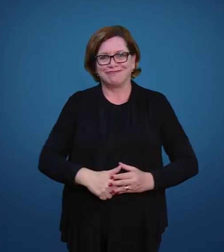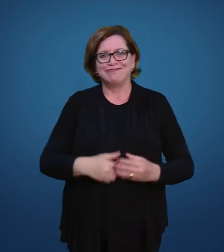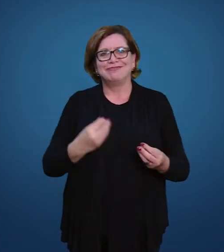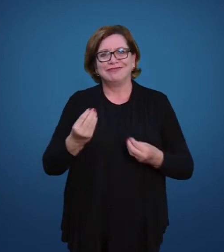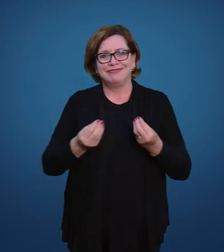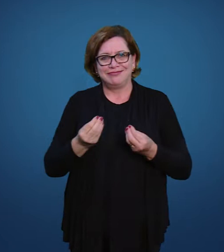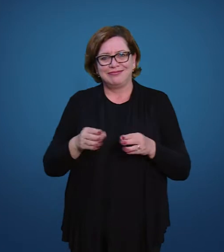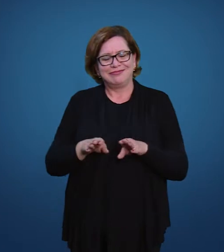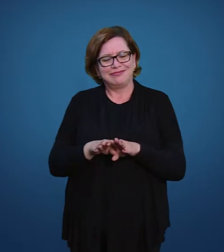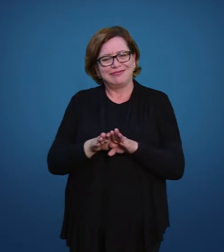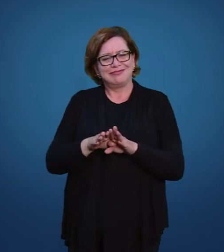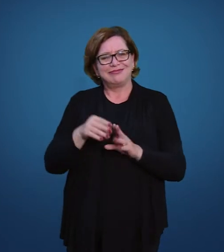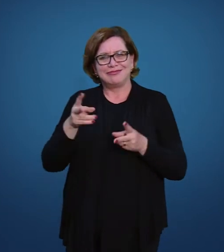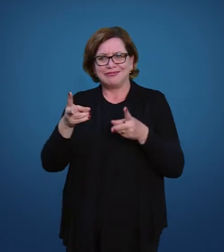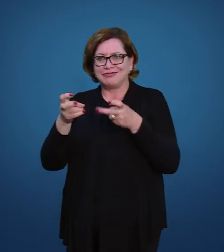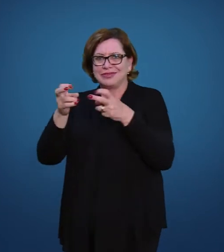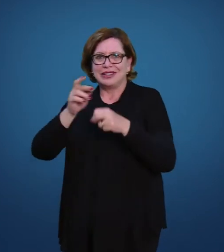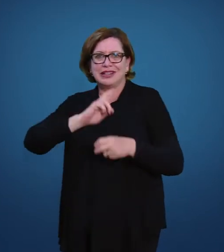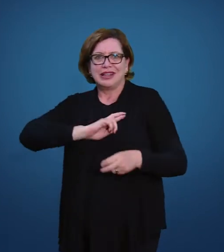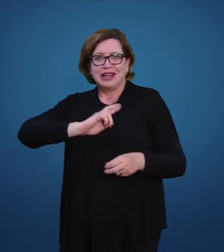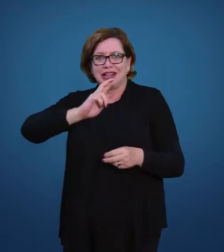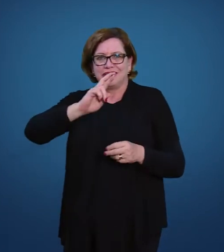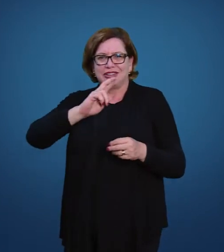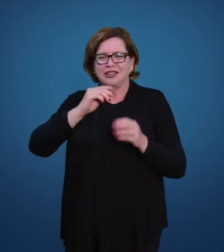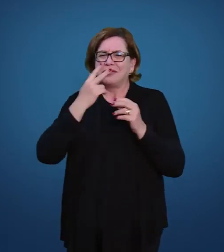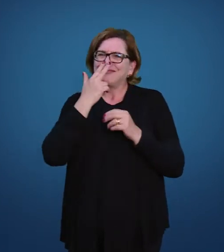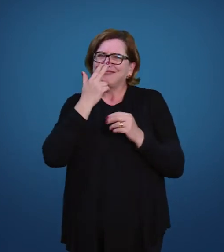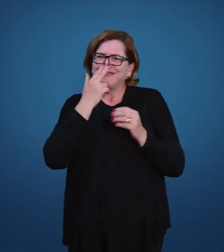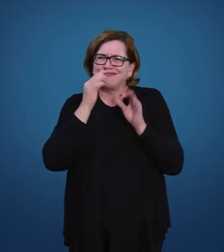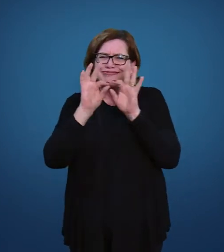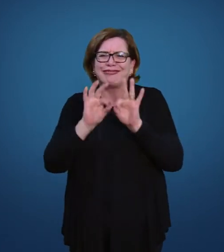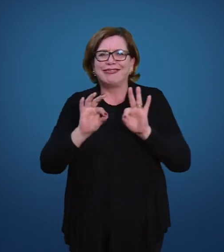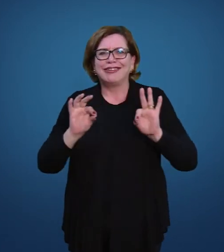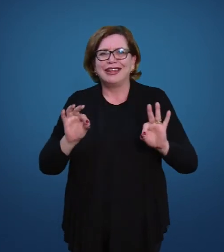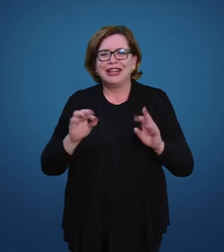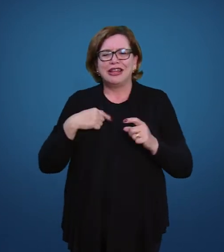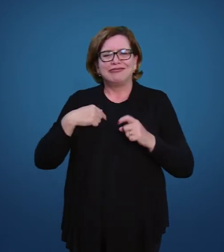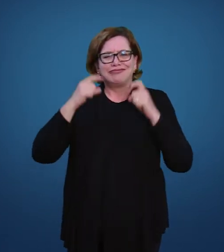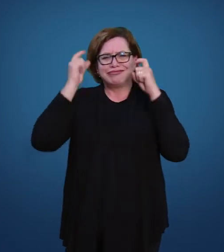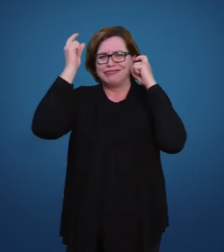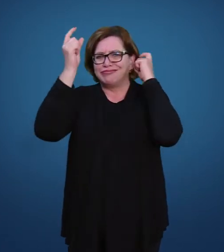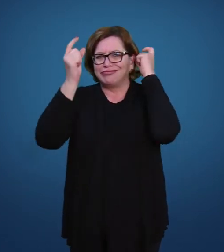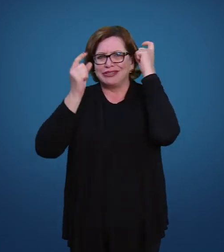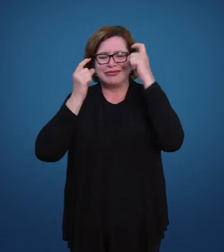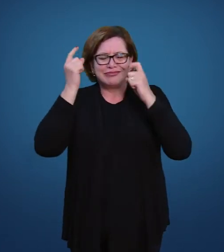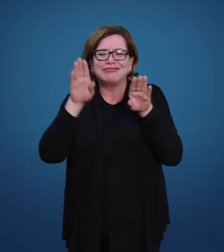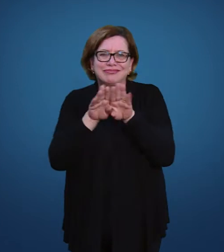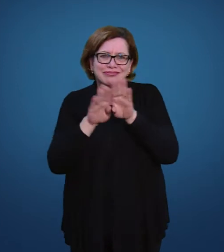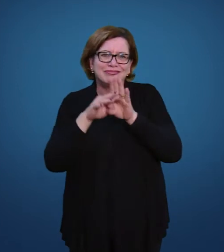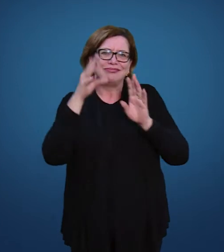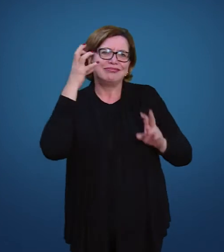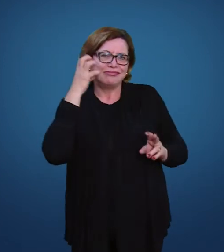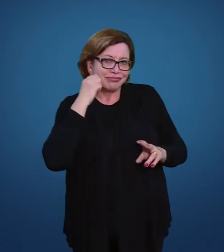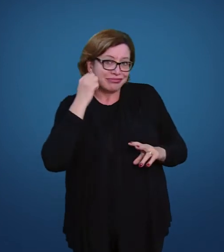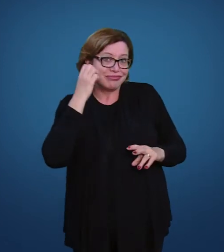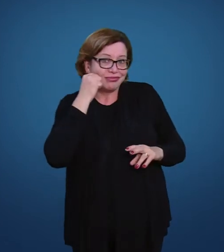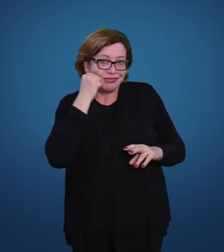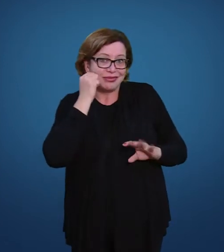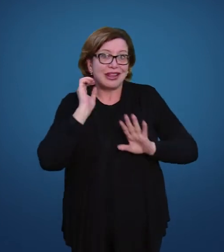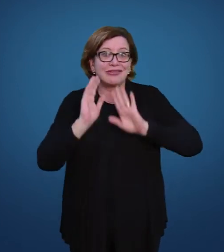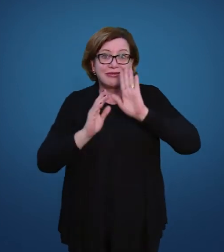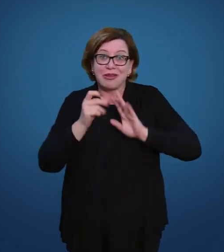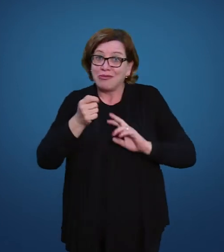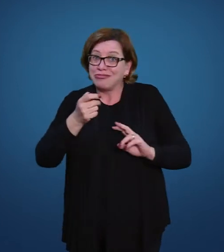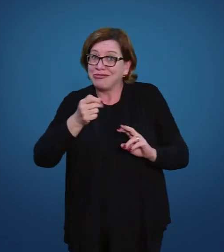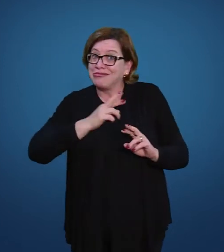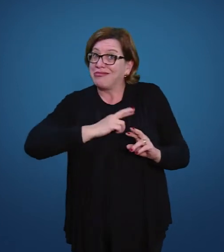temos visto elas muito banalizadas, elas muito preocupadas também com a lucratividade, poucas